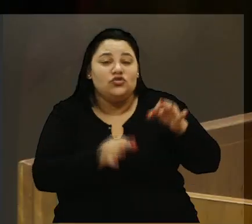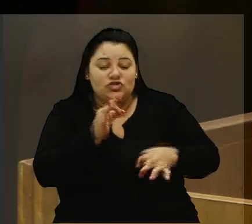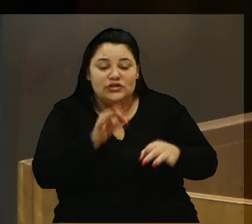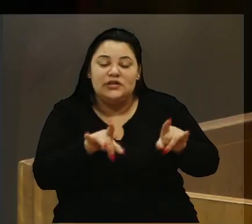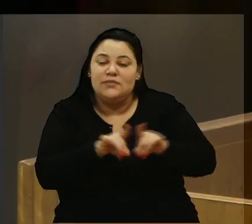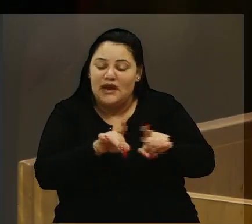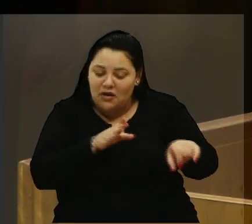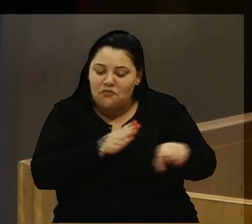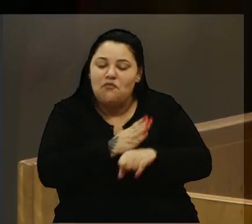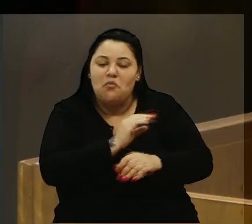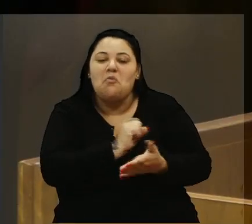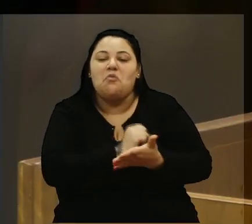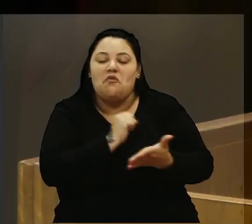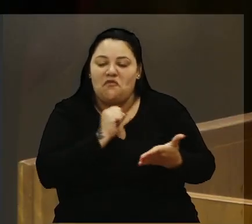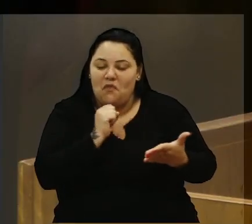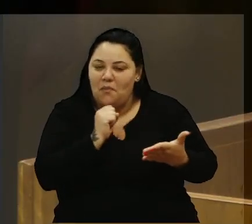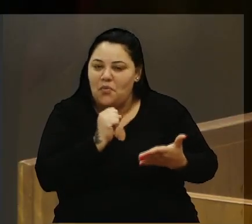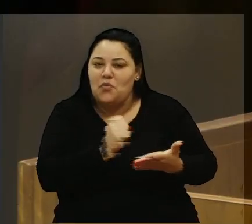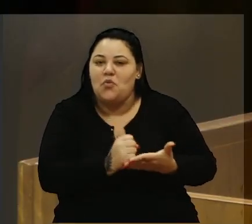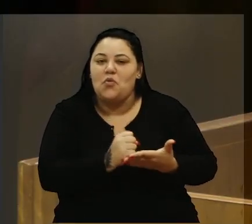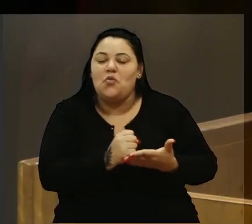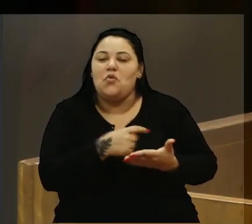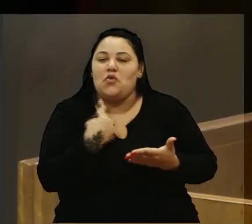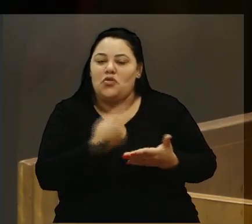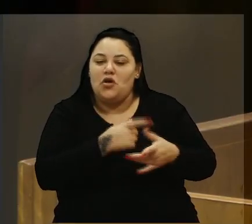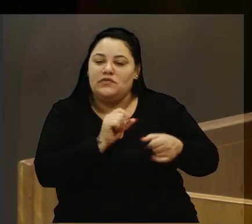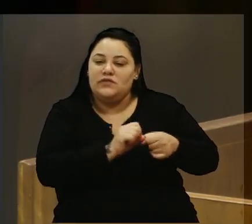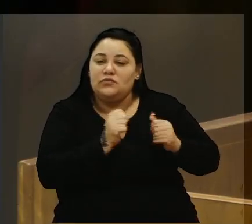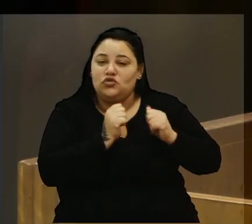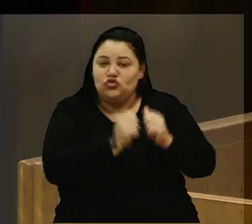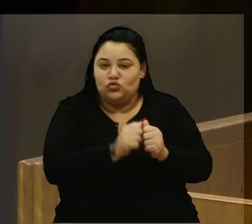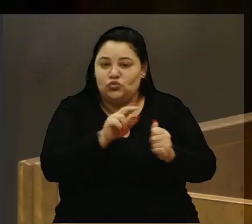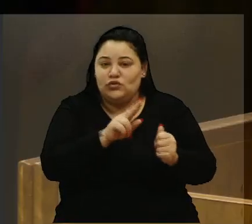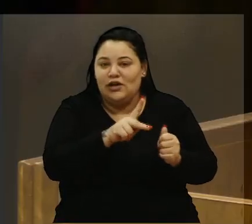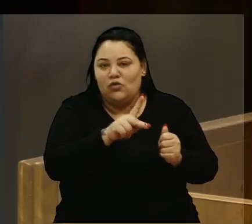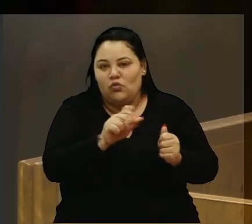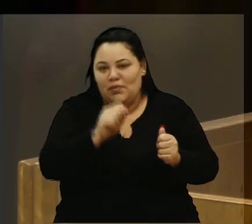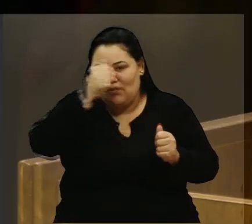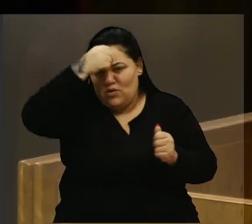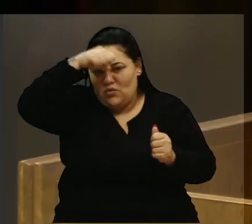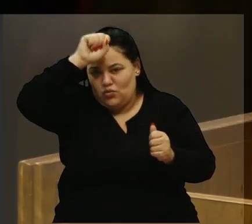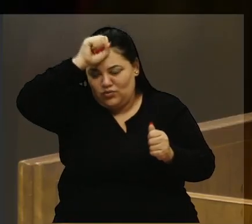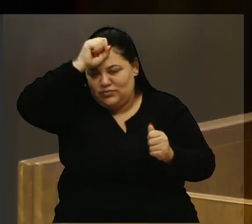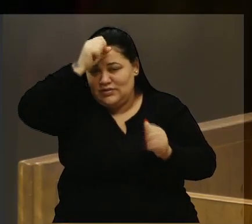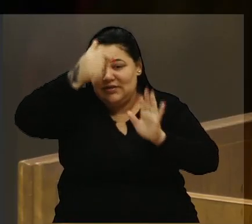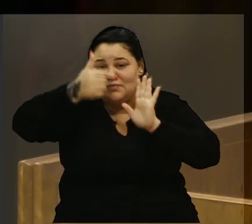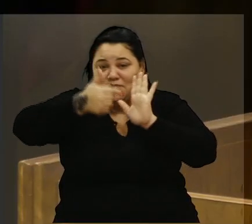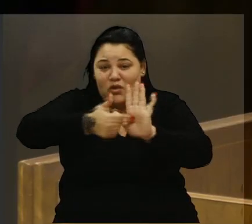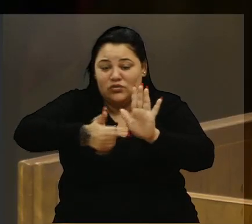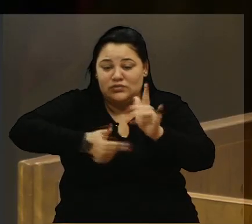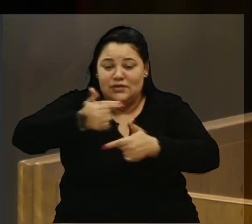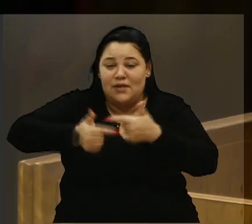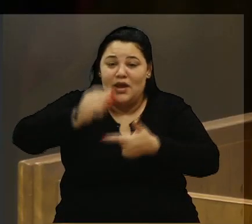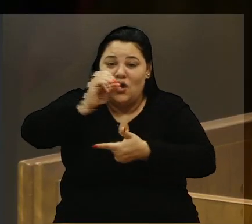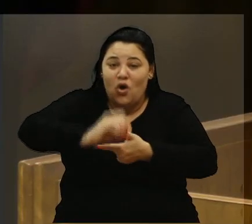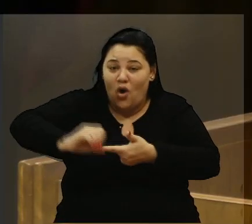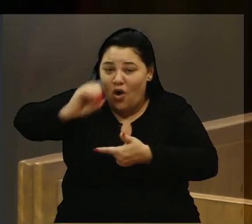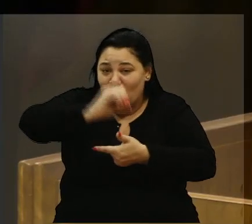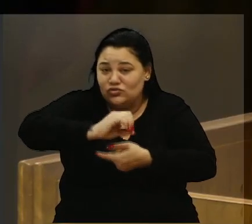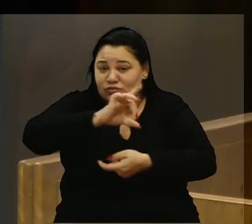ao contrato que fizemos, e isso abre um precedente fantástico do ponto de vista da prestação de